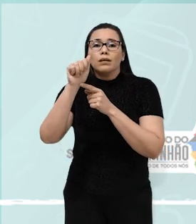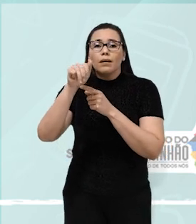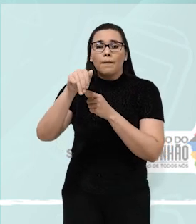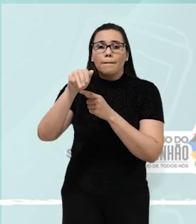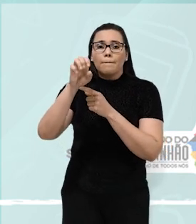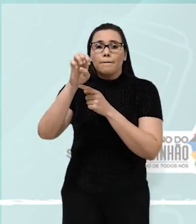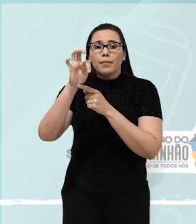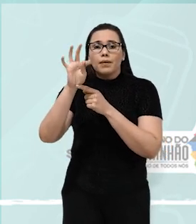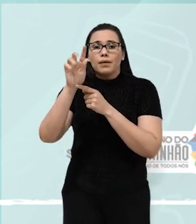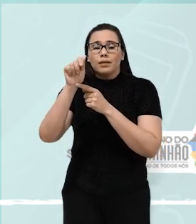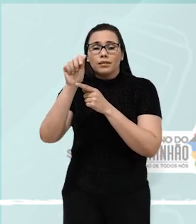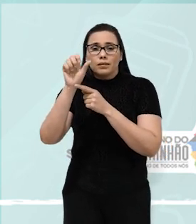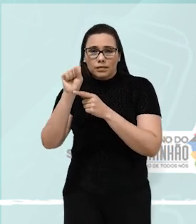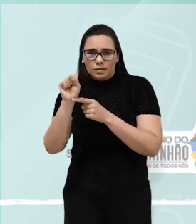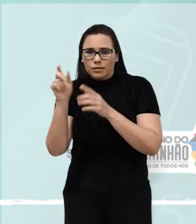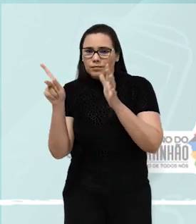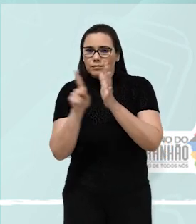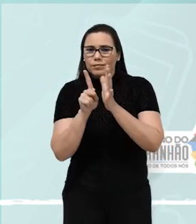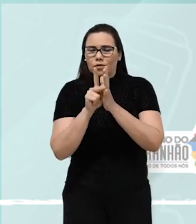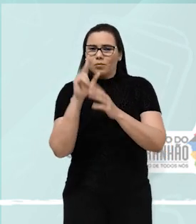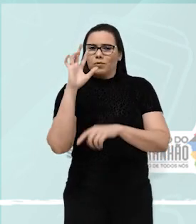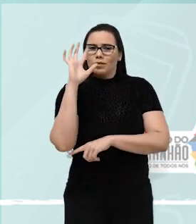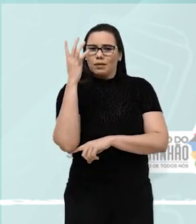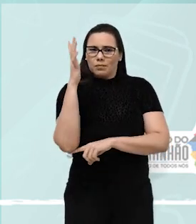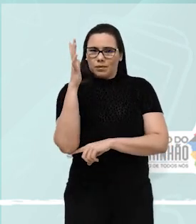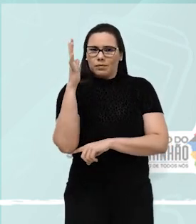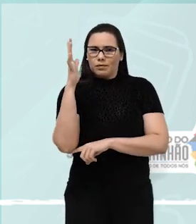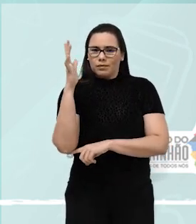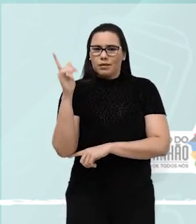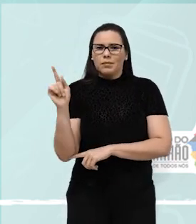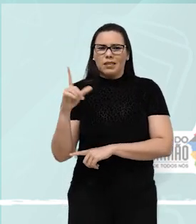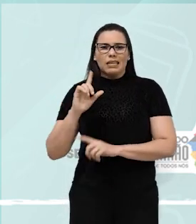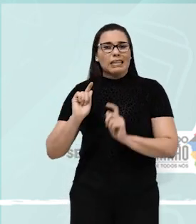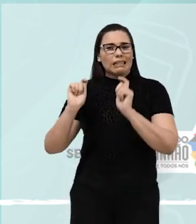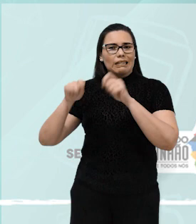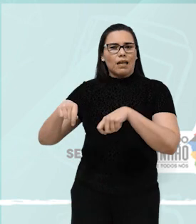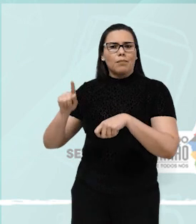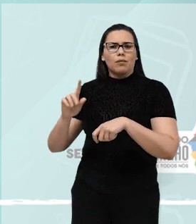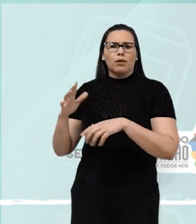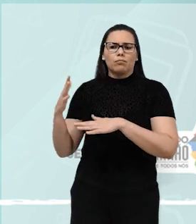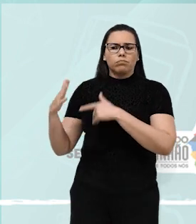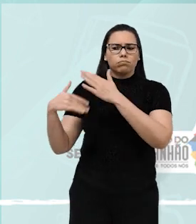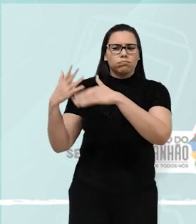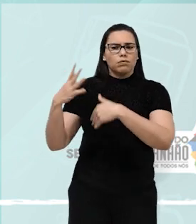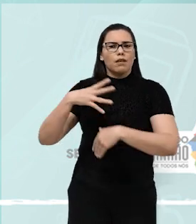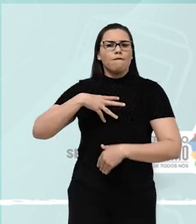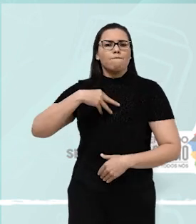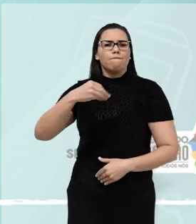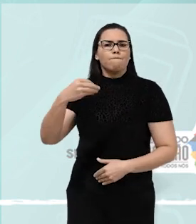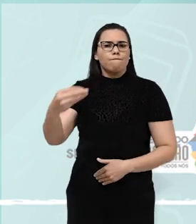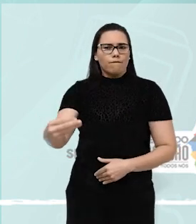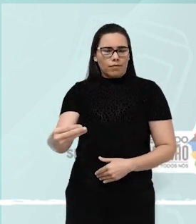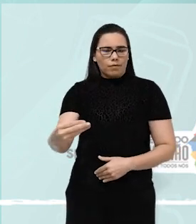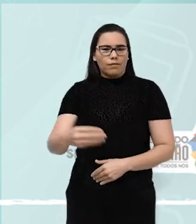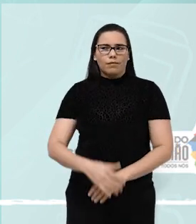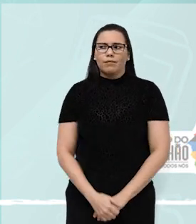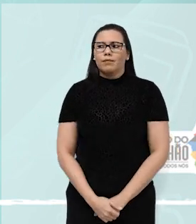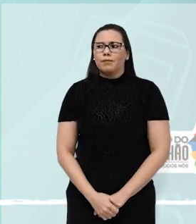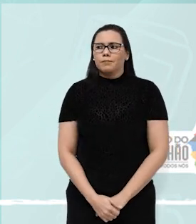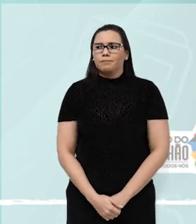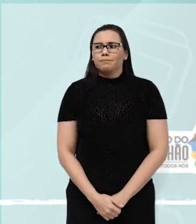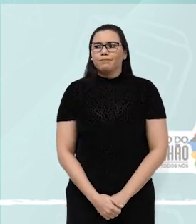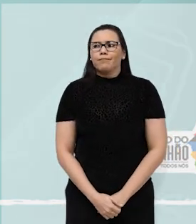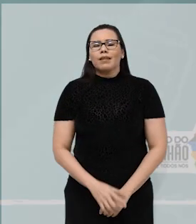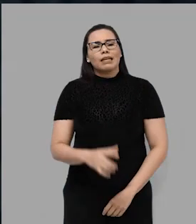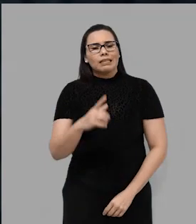da planta. É uma característica que tem... Todas as plantas têm essa característica. Por quê? Observa que ela está